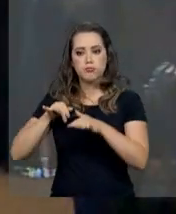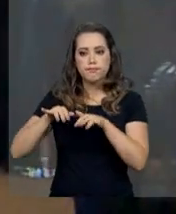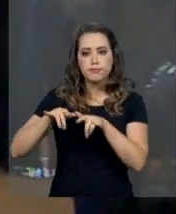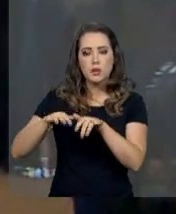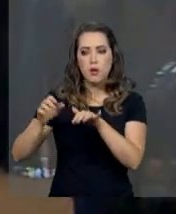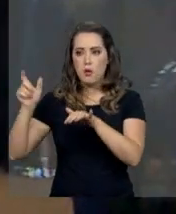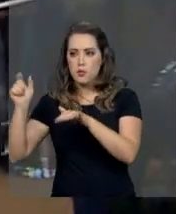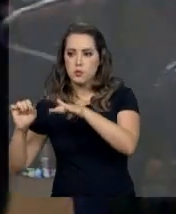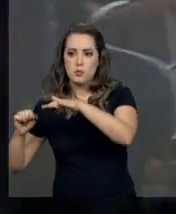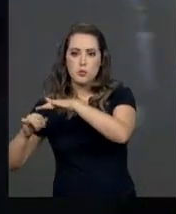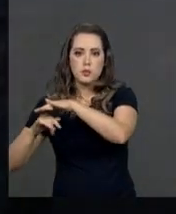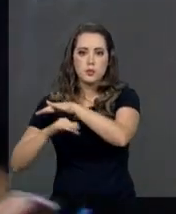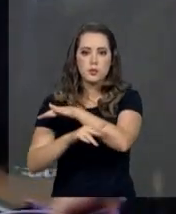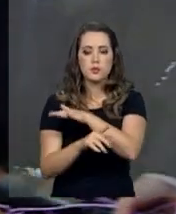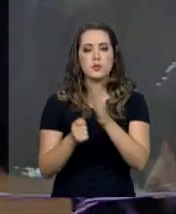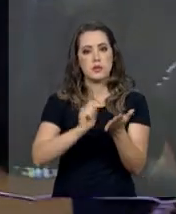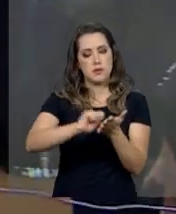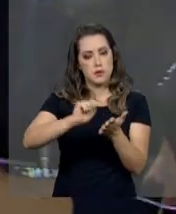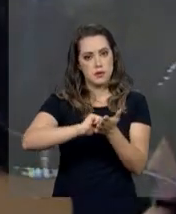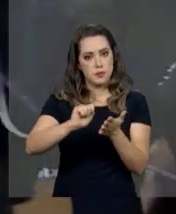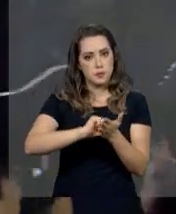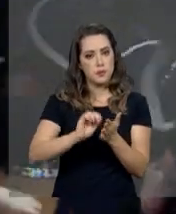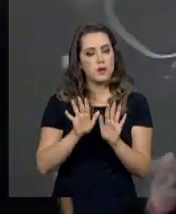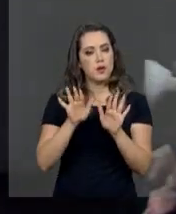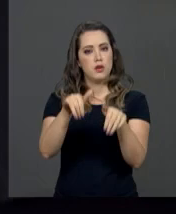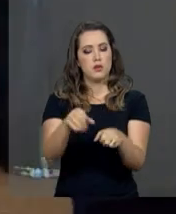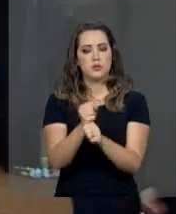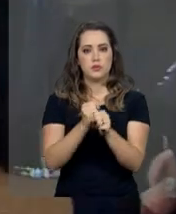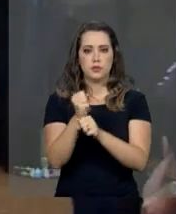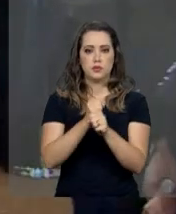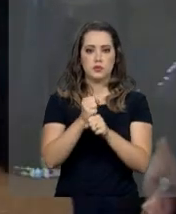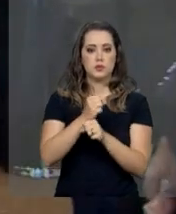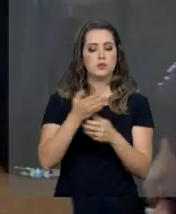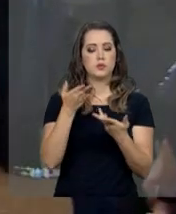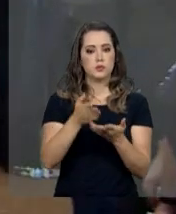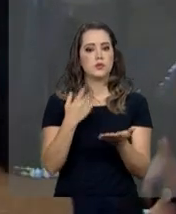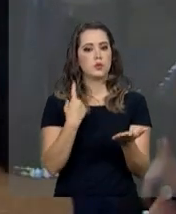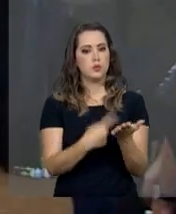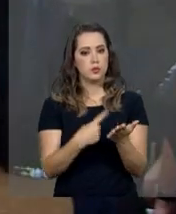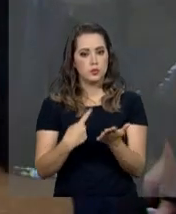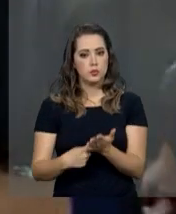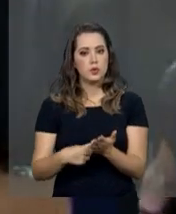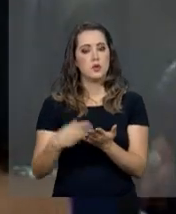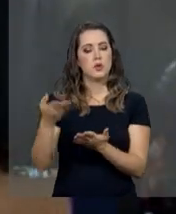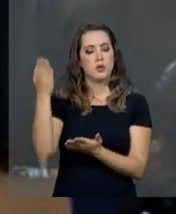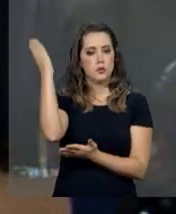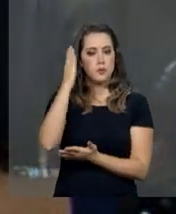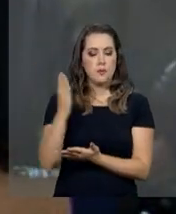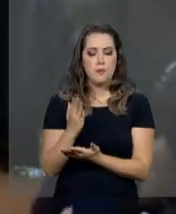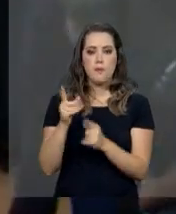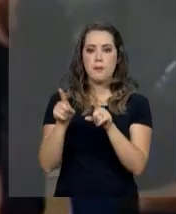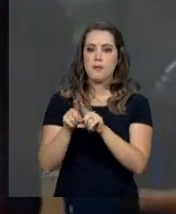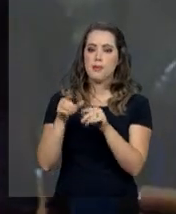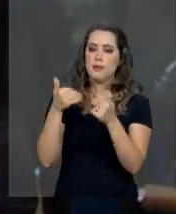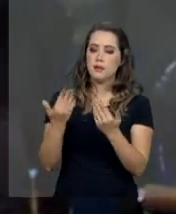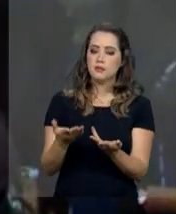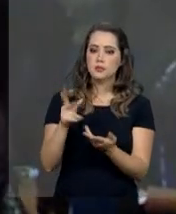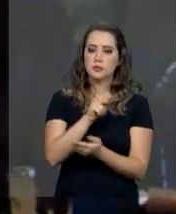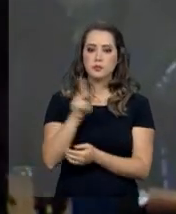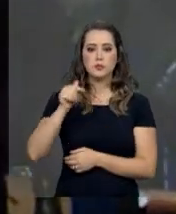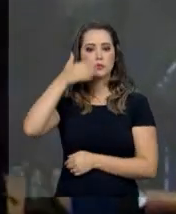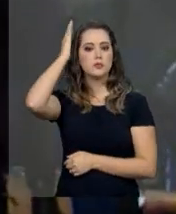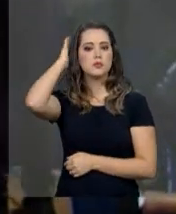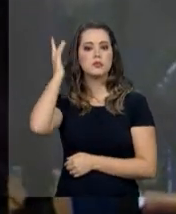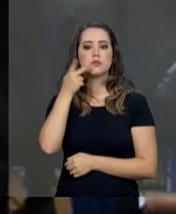do ano em marrakesh esse pacto global foi promovido pelo brasil negociado pelo brasil e é justamente o presidente